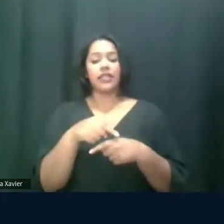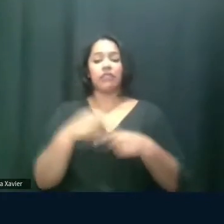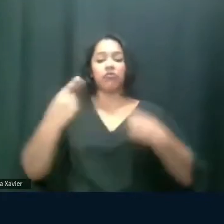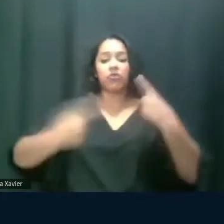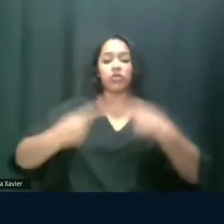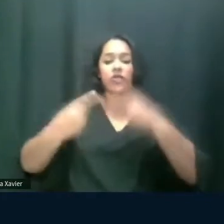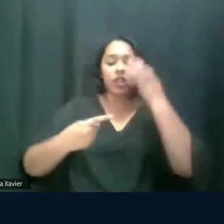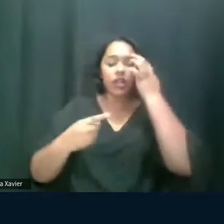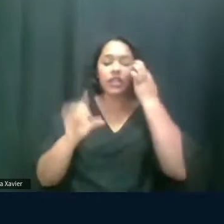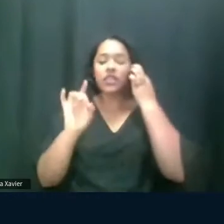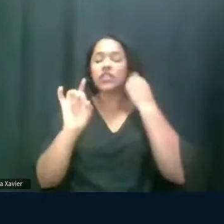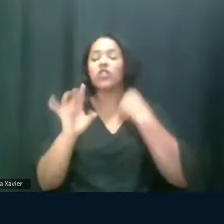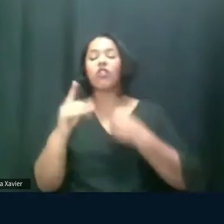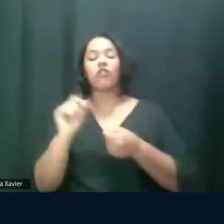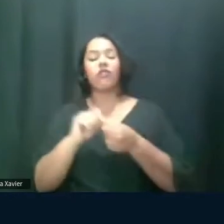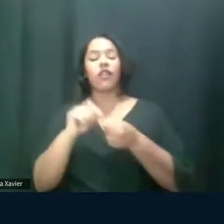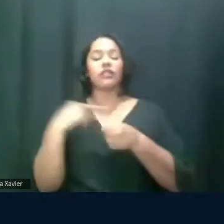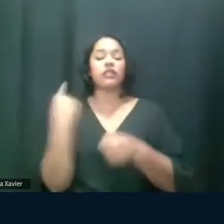da reflexão sobre